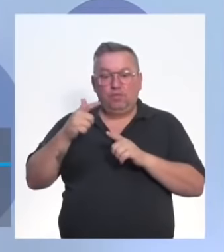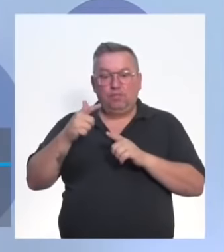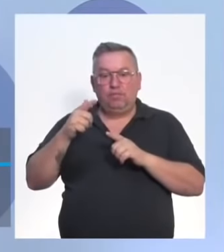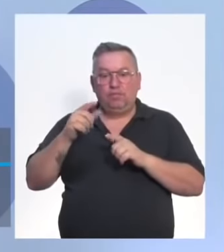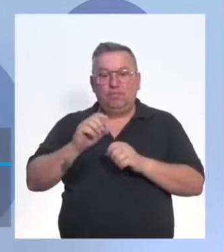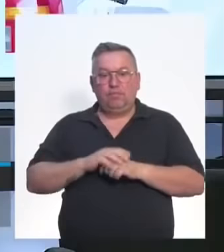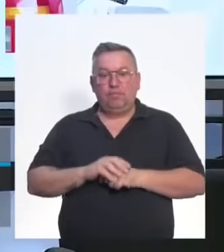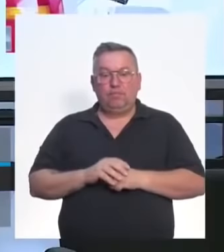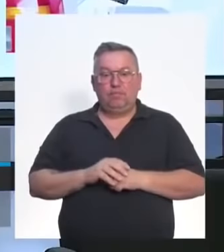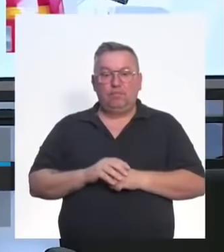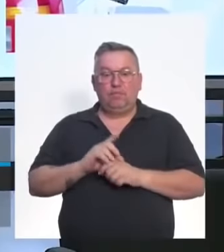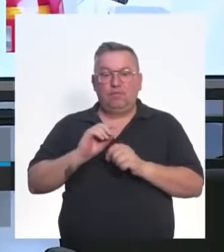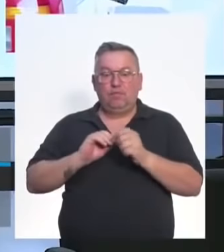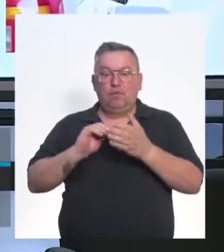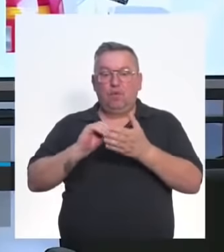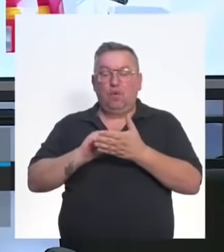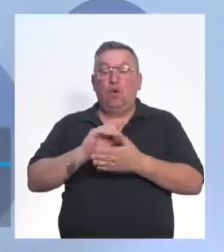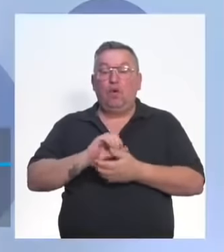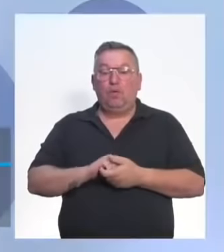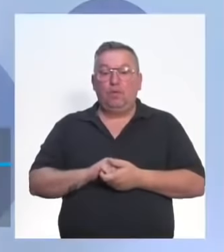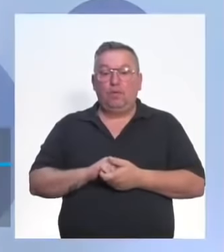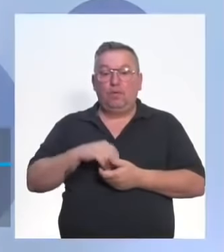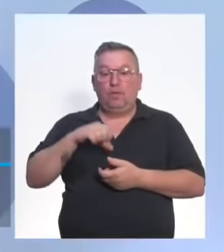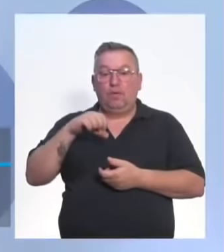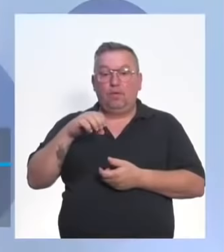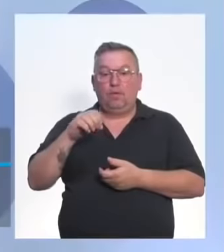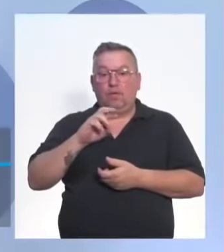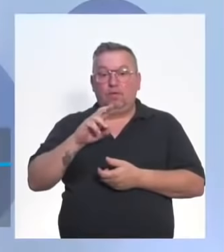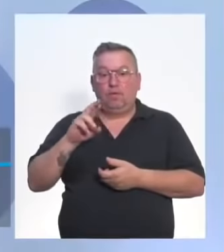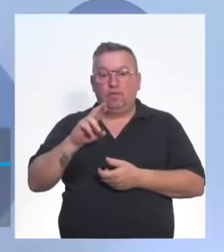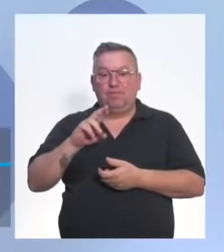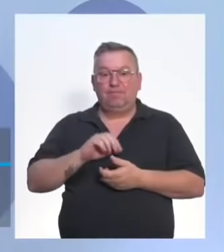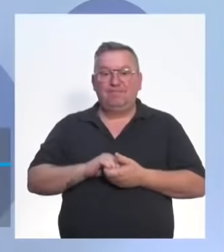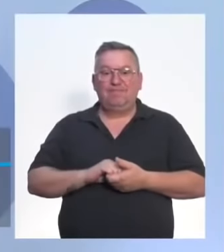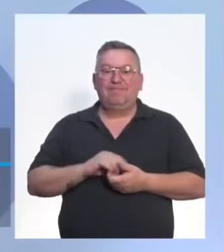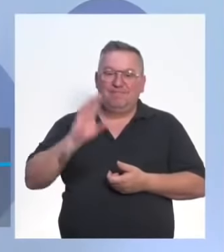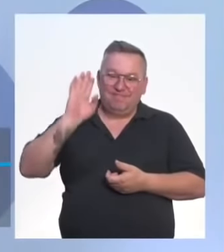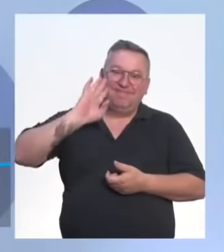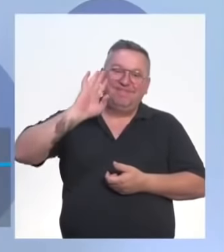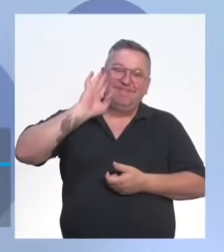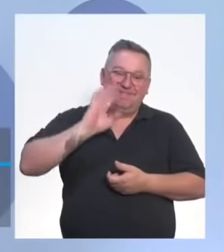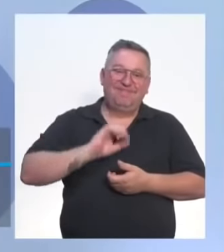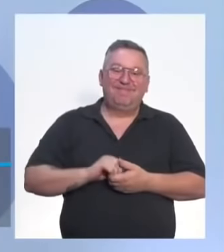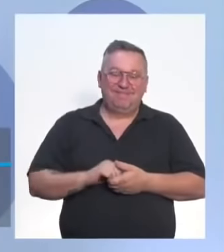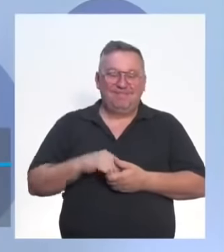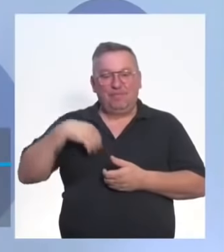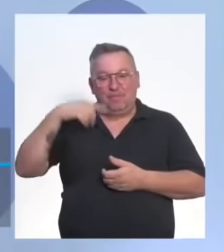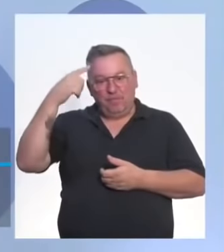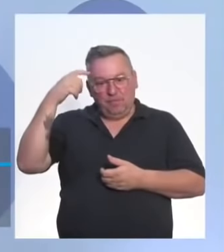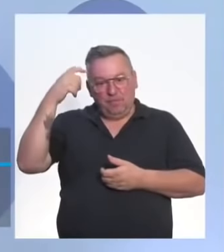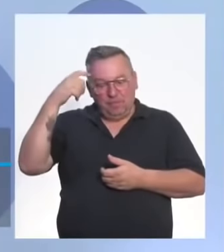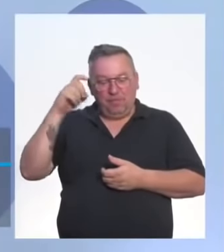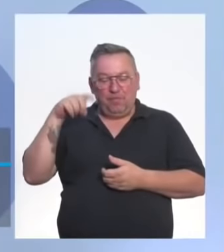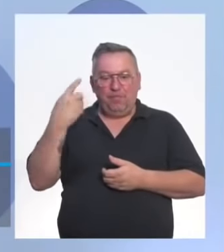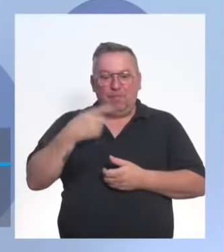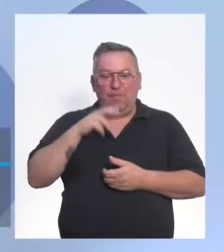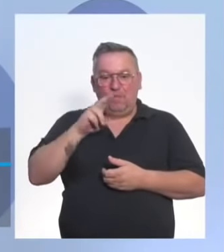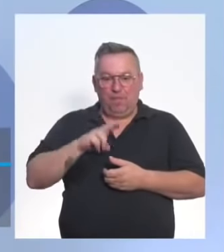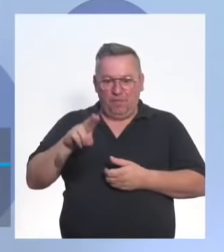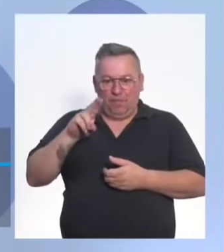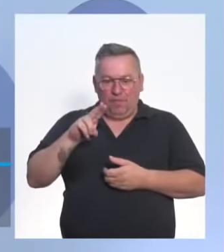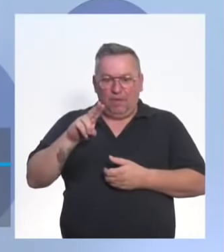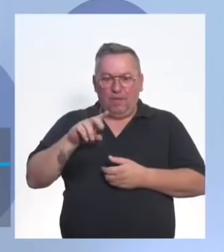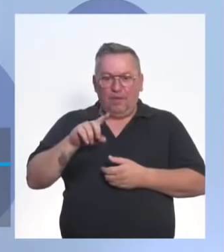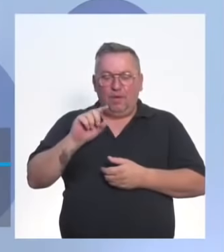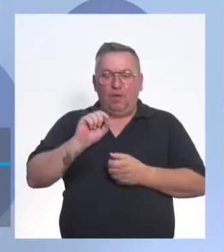Sim. Sabe o que ele colocou? Ele colocou assim, ó, R$ 90 arredondando. Ai, que legal. Então, é uma ideia aí, né, que nós utilizamos muito